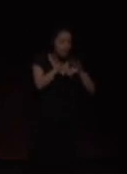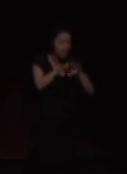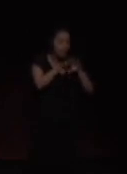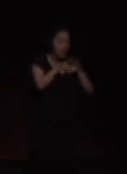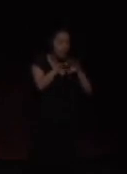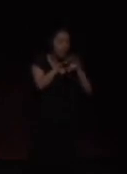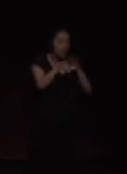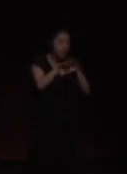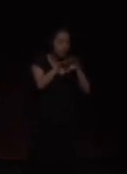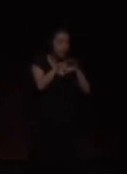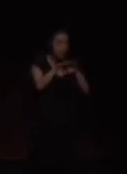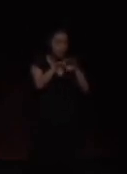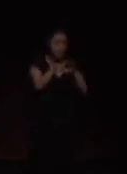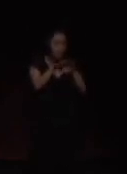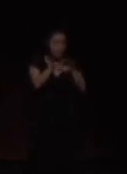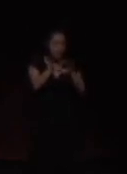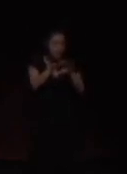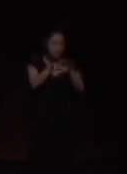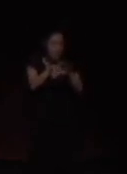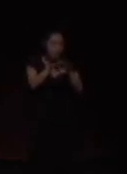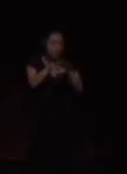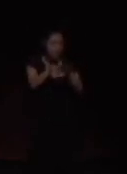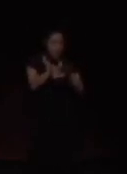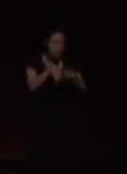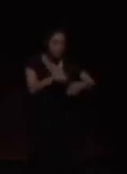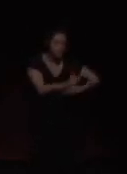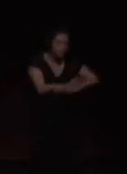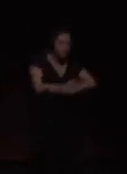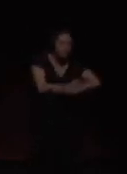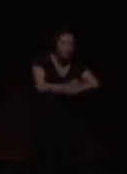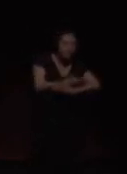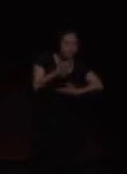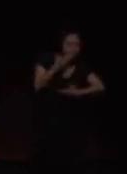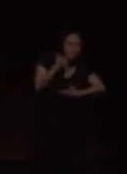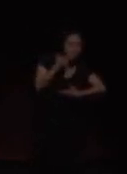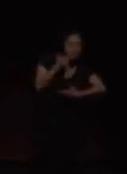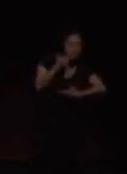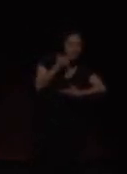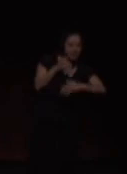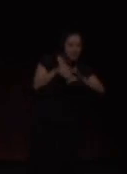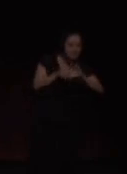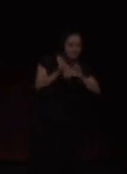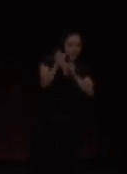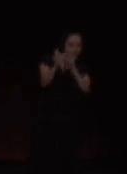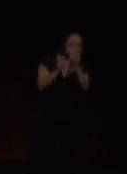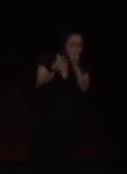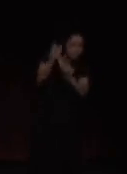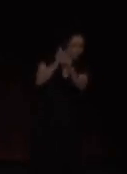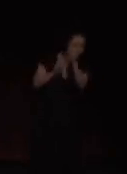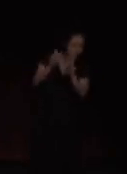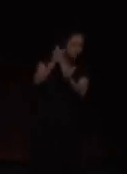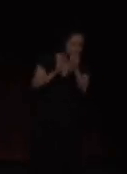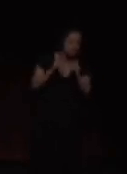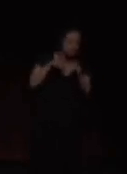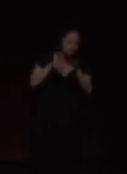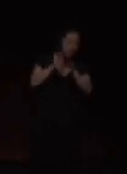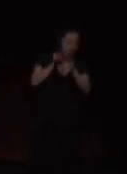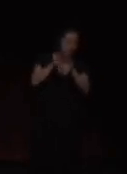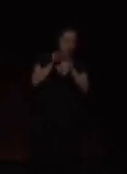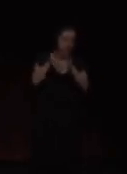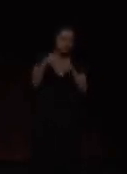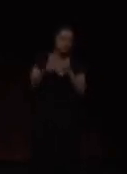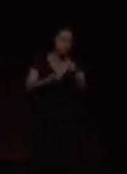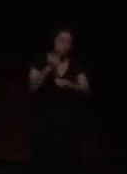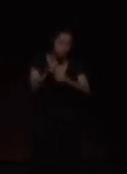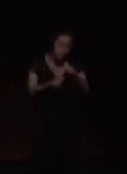é a cadência. E as crianças trabalham muito isso, a musicalidade das palavras. As crianças aprendem a